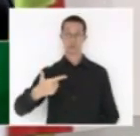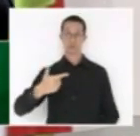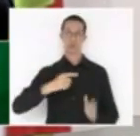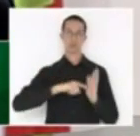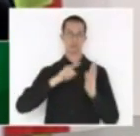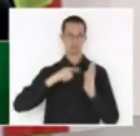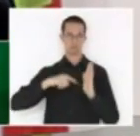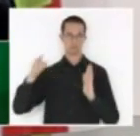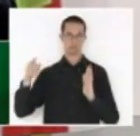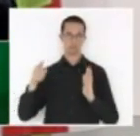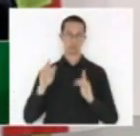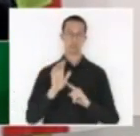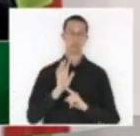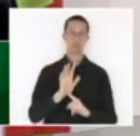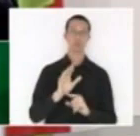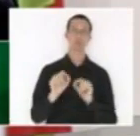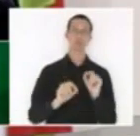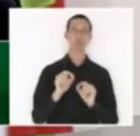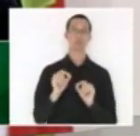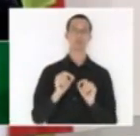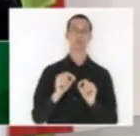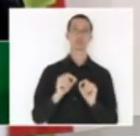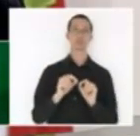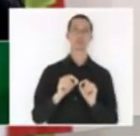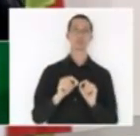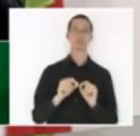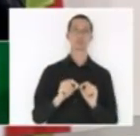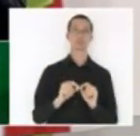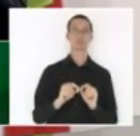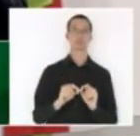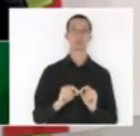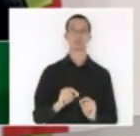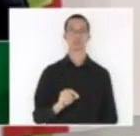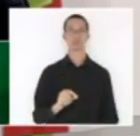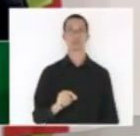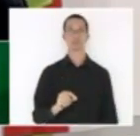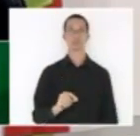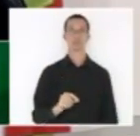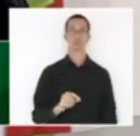IBGE apontavam para uma maior concentração,